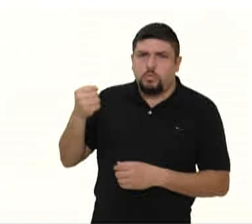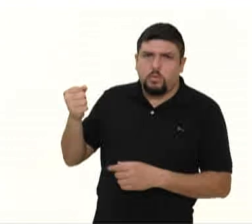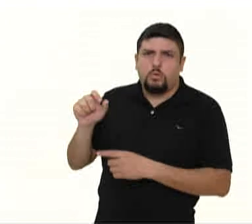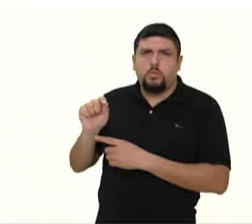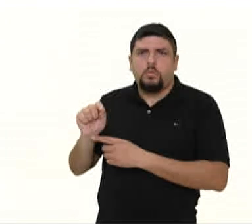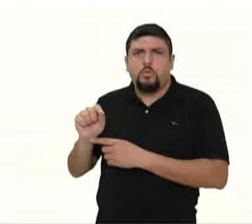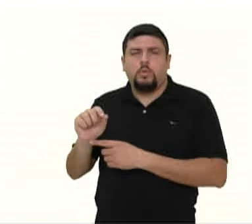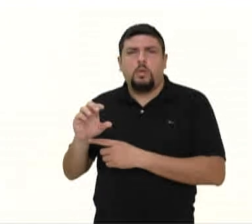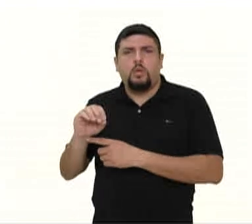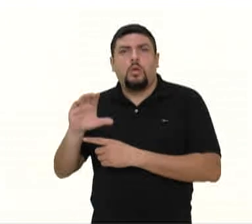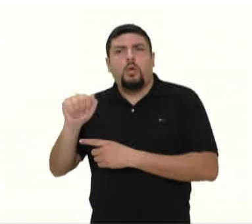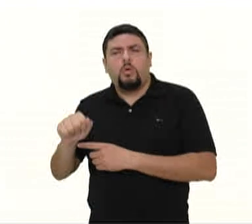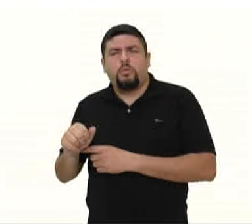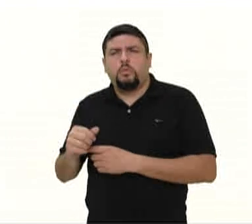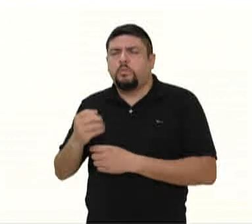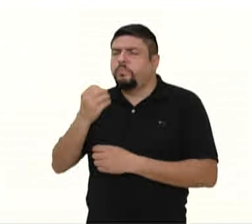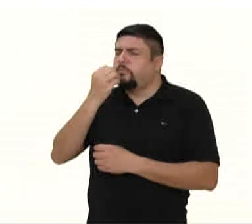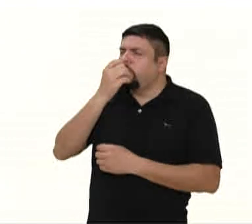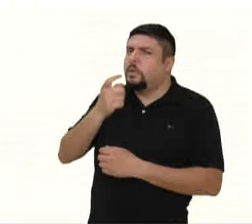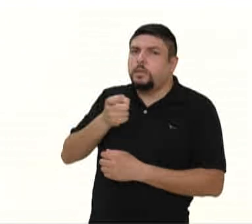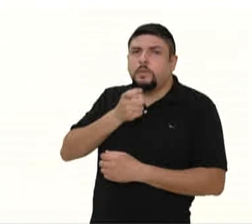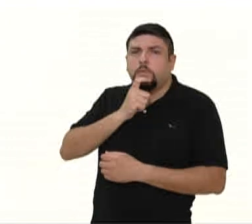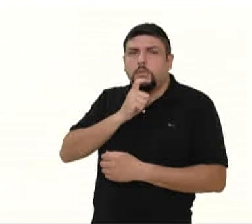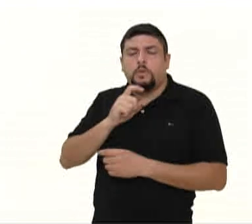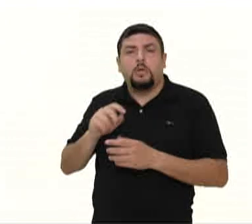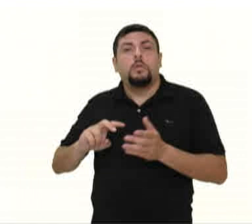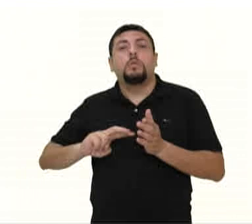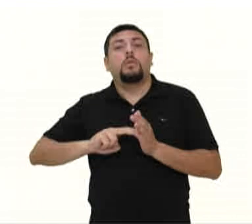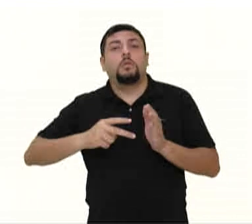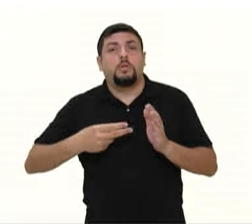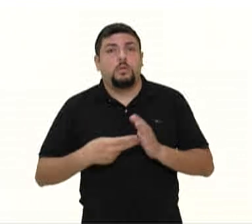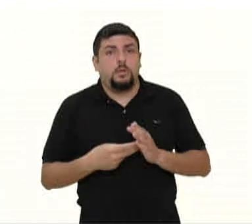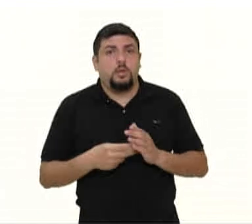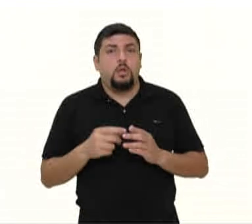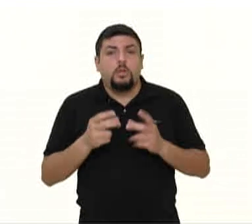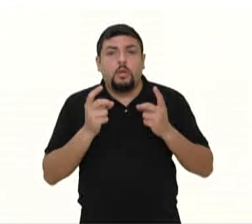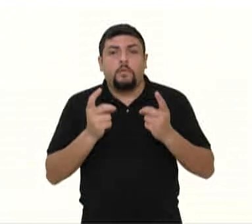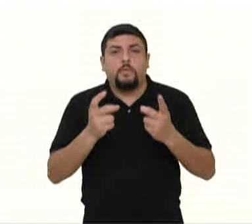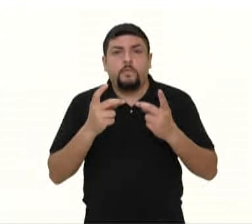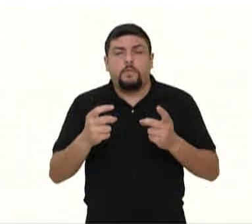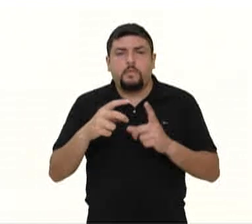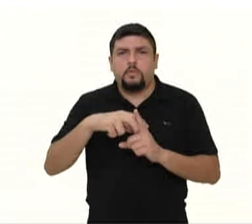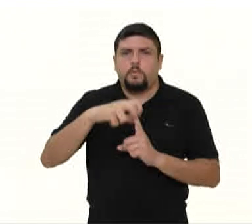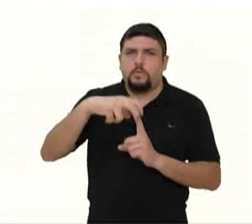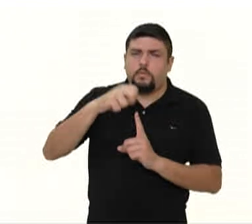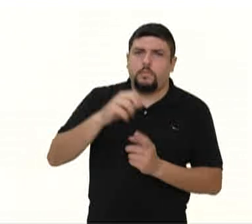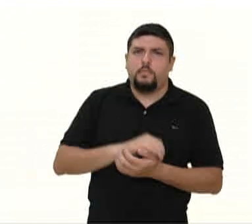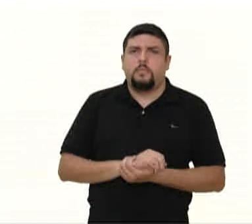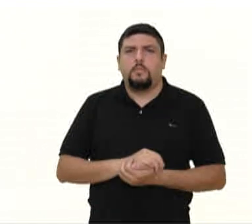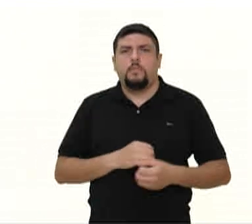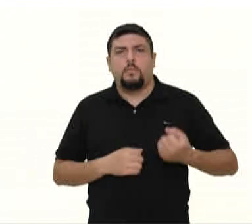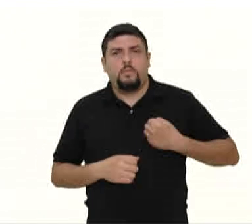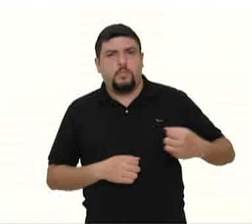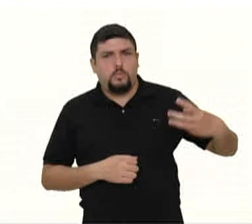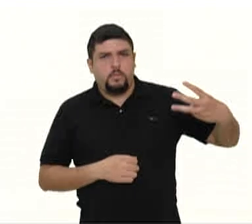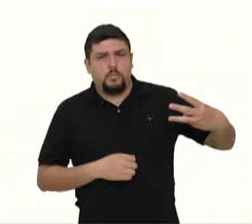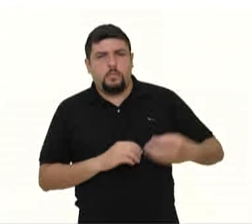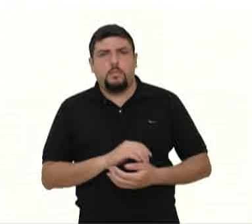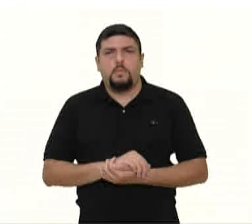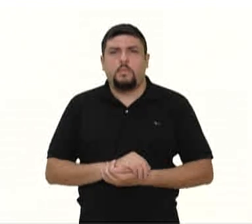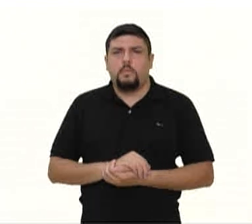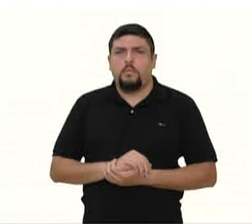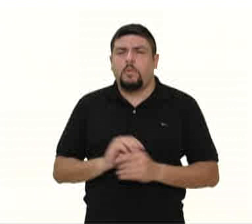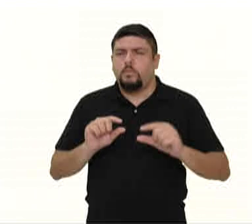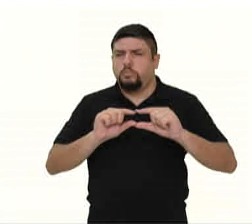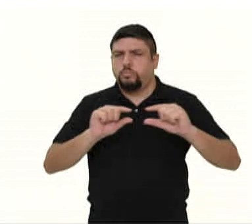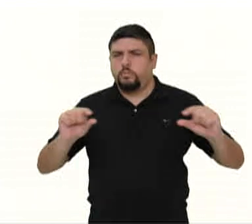Coca-Cola bem fria divulgava, ao mesmo tempo, a venda dos refrigerantes. Número 3. A expressão